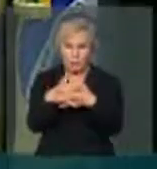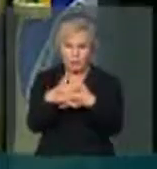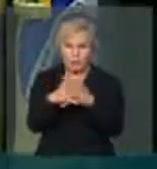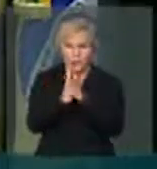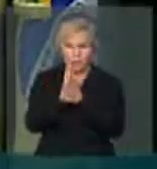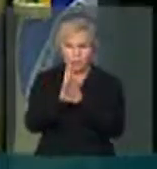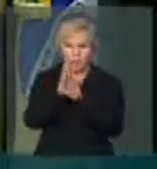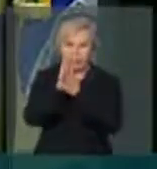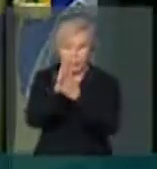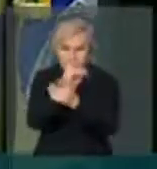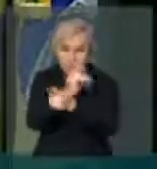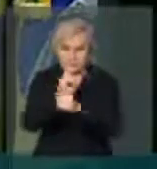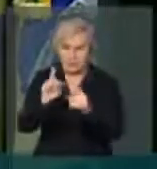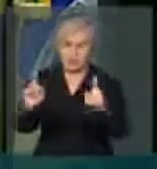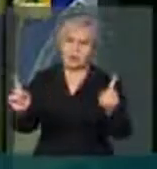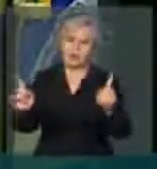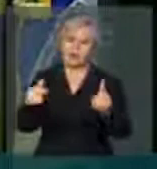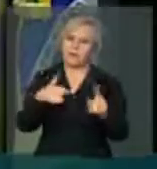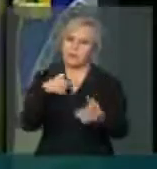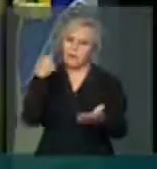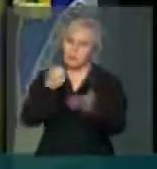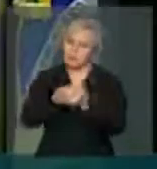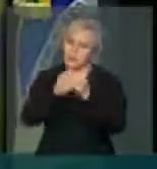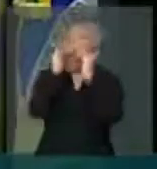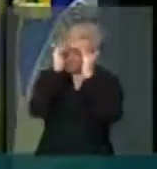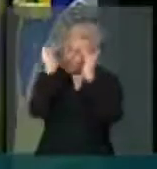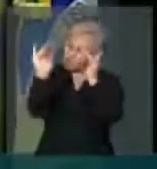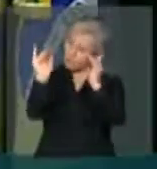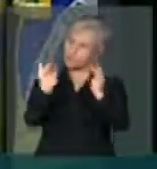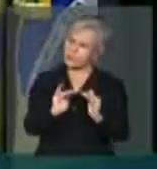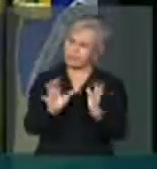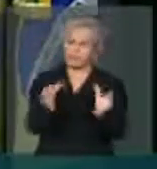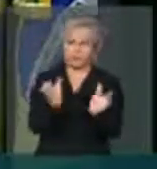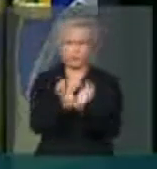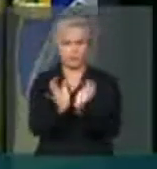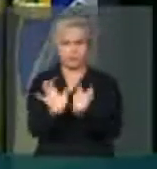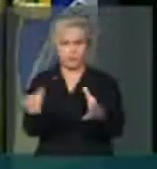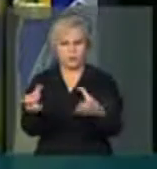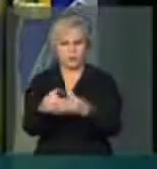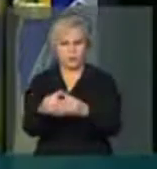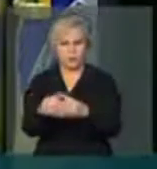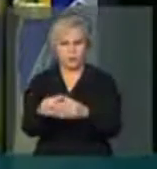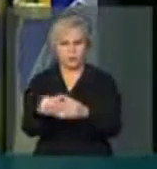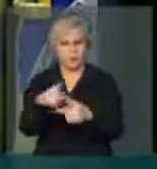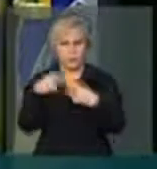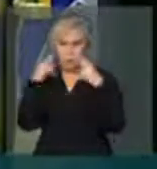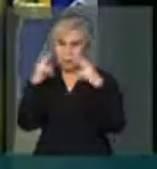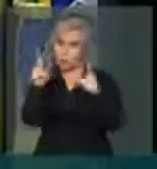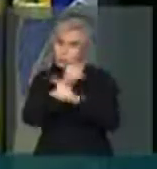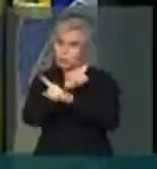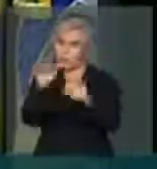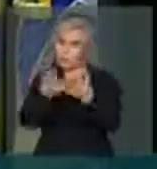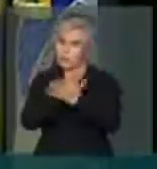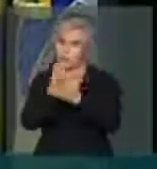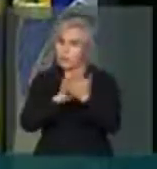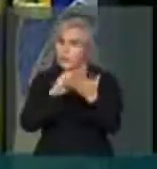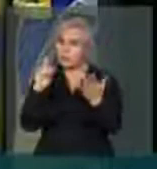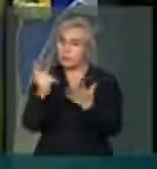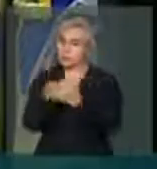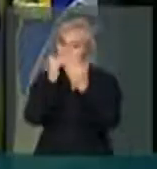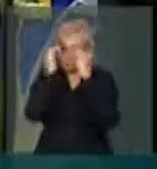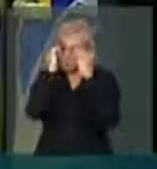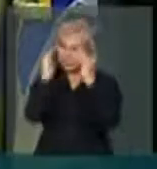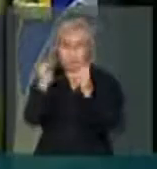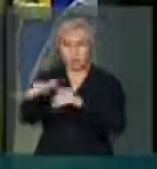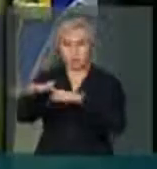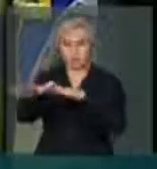ninguém. Venho aqui exigir respeito desse movimento, porque não foi o que vi na Parada Gay no último domingo. Deixo